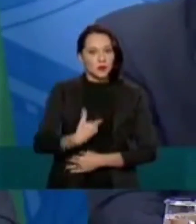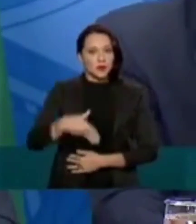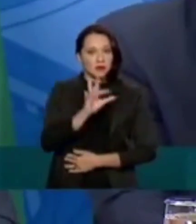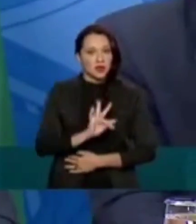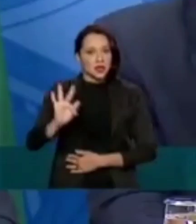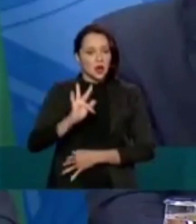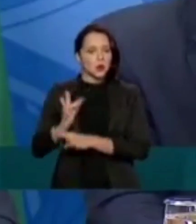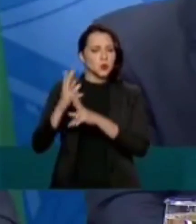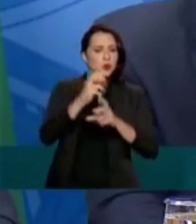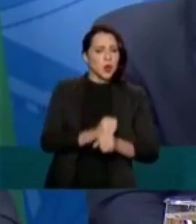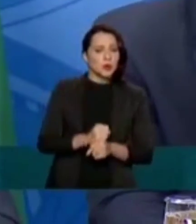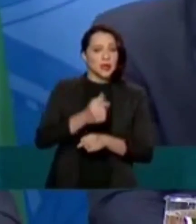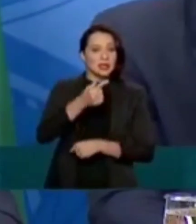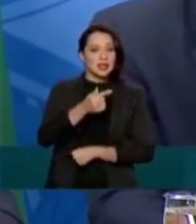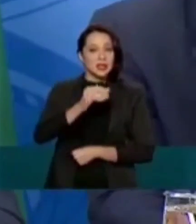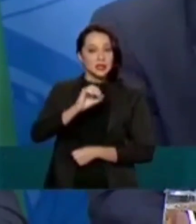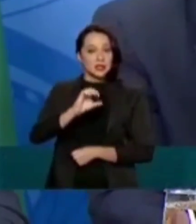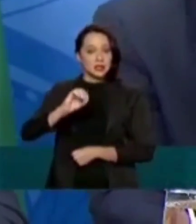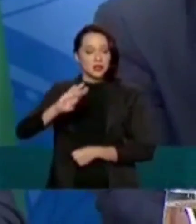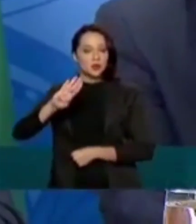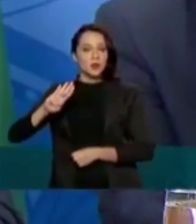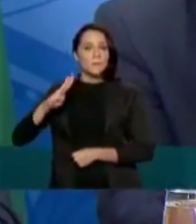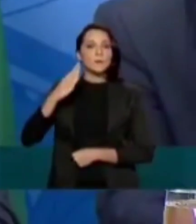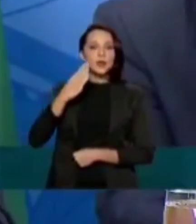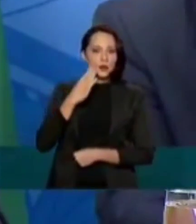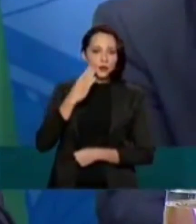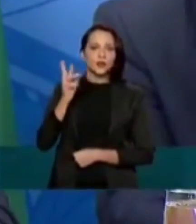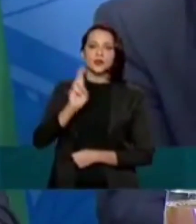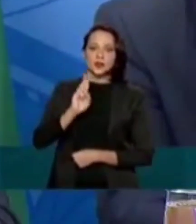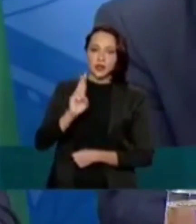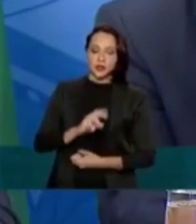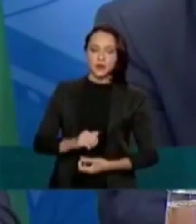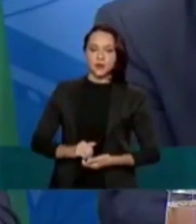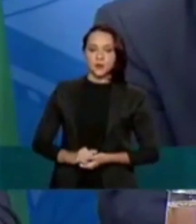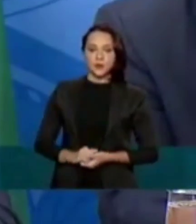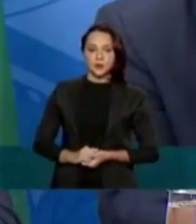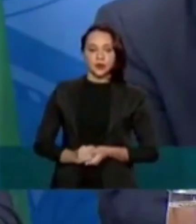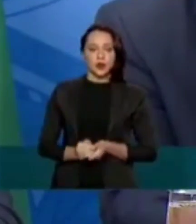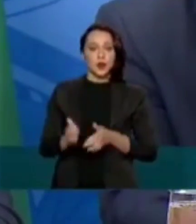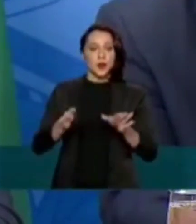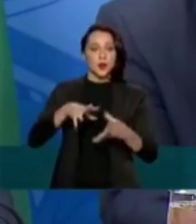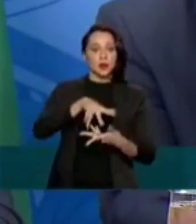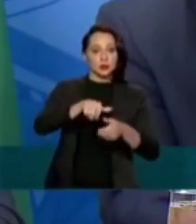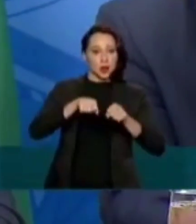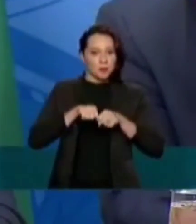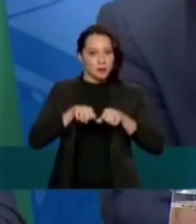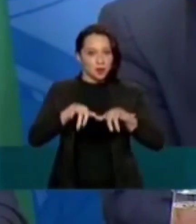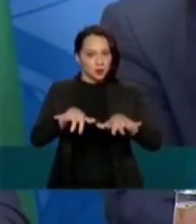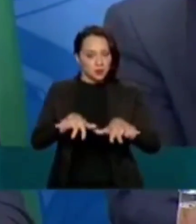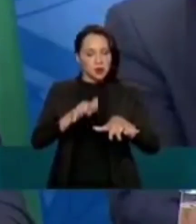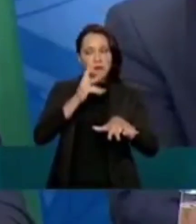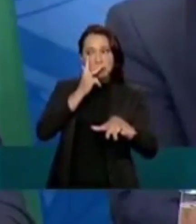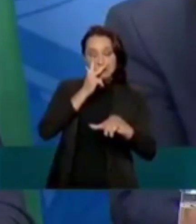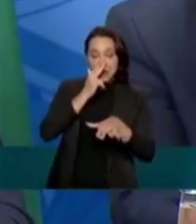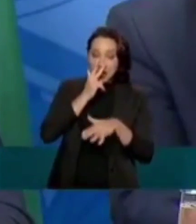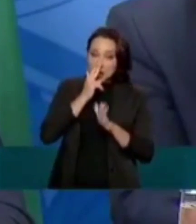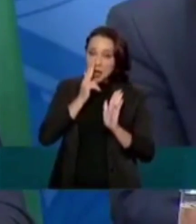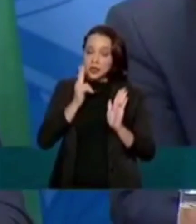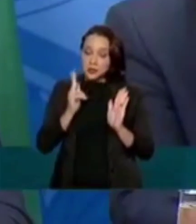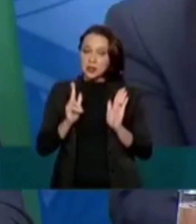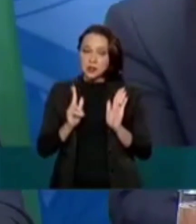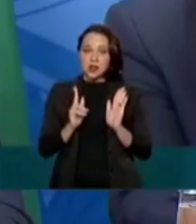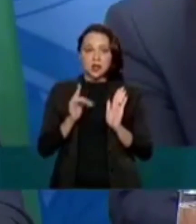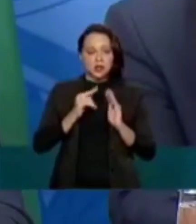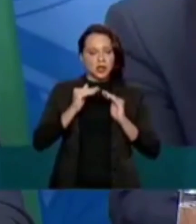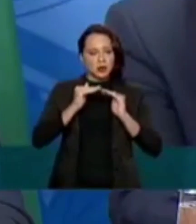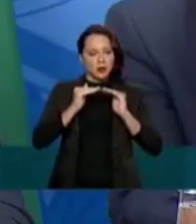foi em torno de 700 bilhões de reais. A pandemia, pelo que tudo indica, ela